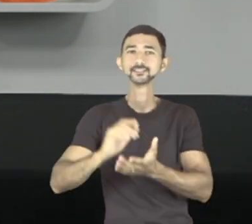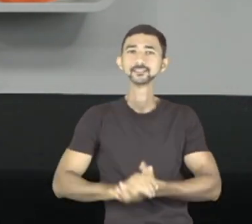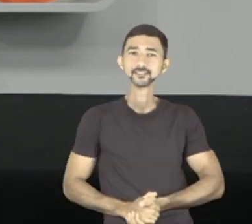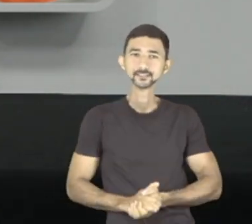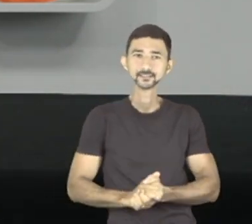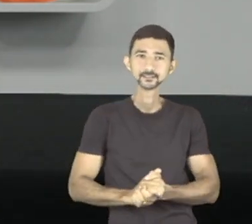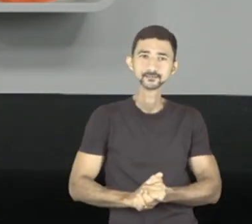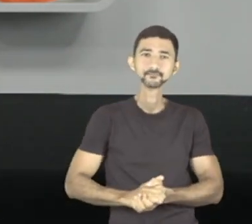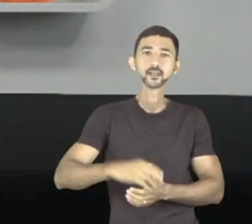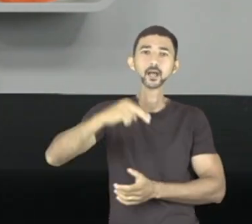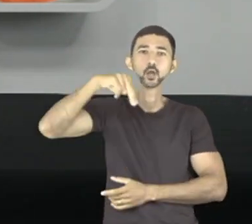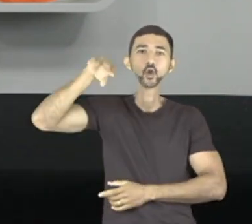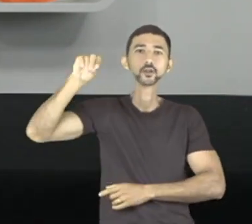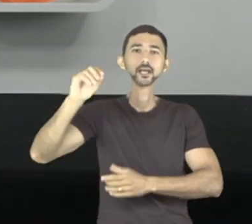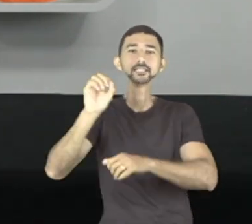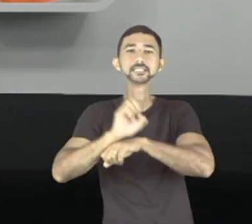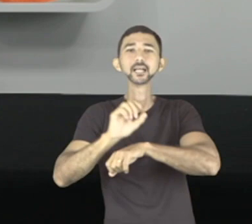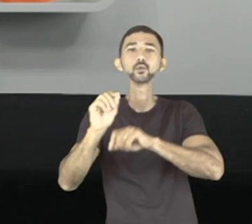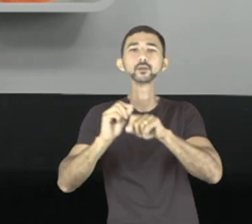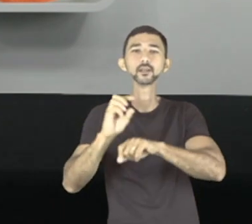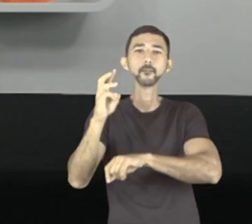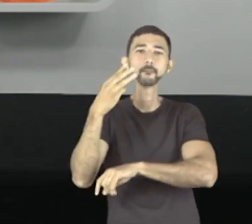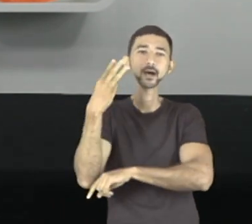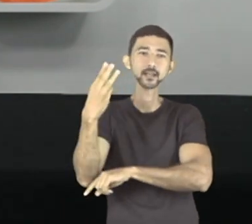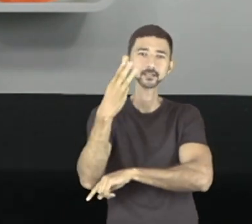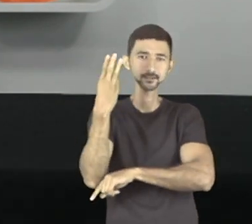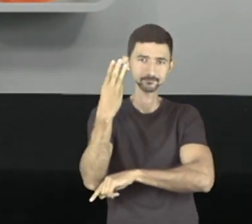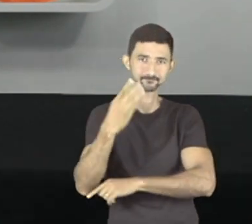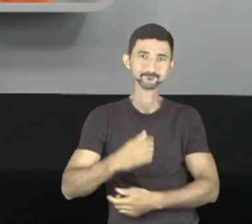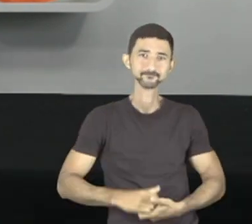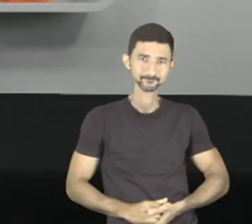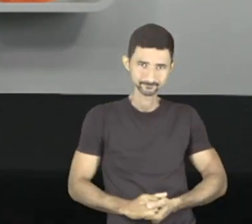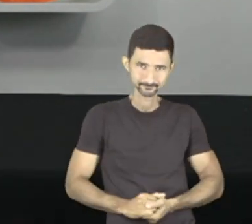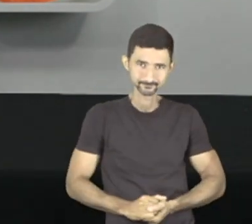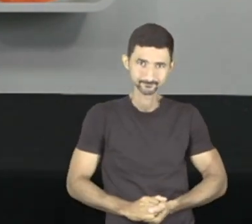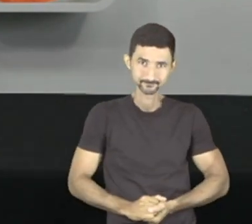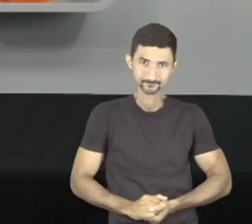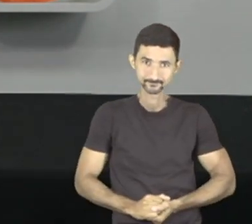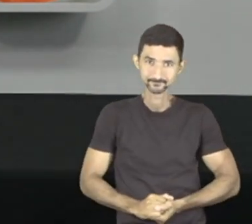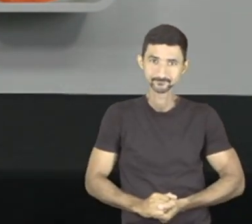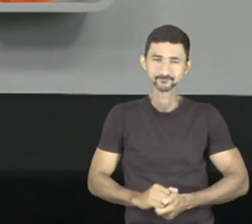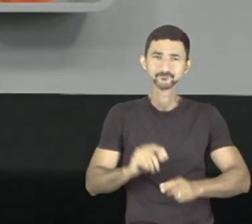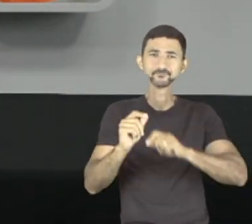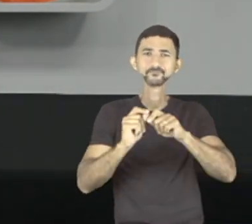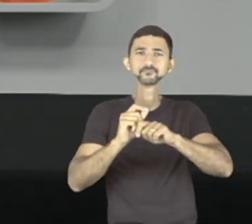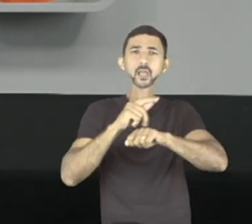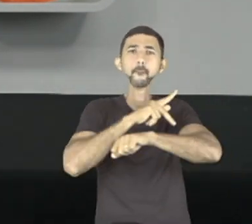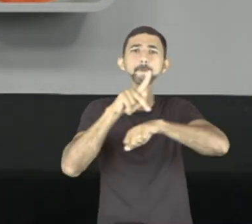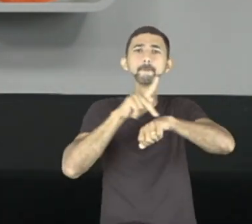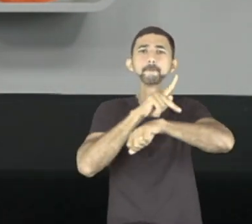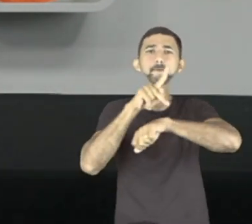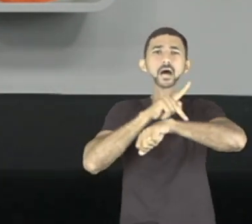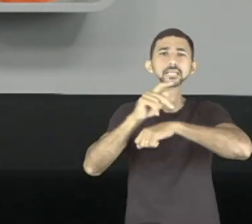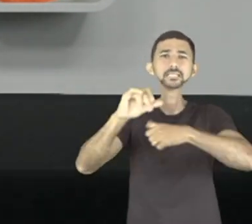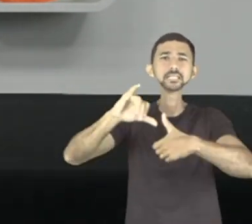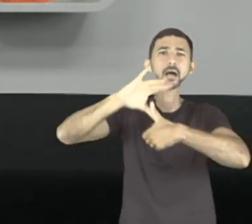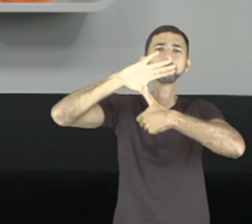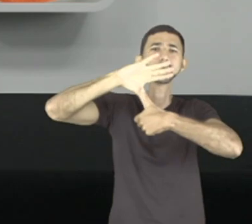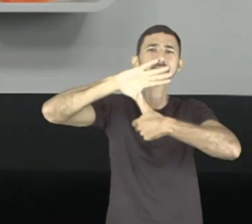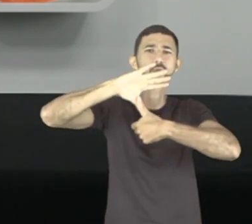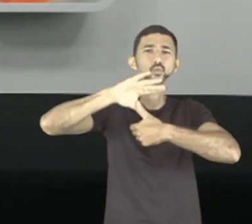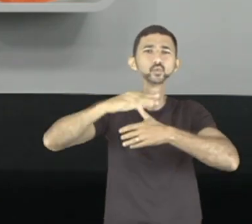ao nordeste, divisa com o estado do Maranhão. Muito bem, pessoal. E quais são os países aqui da América do Sul que